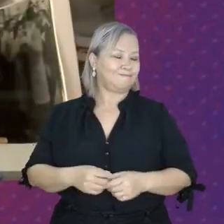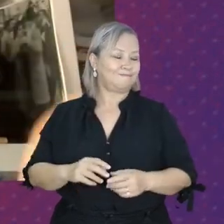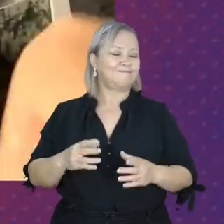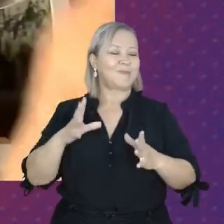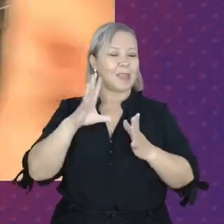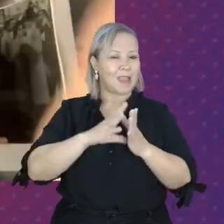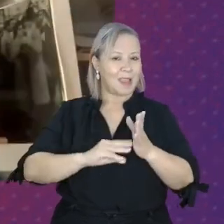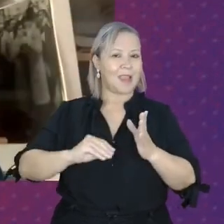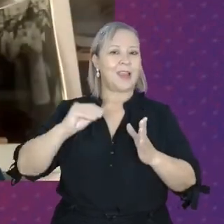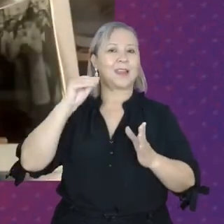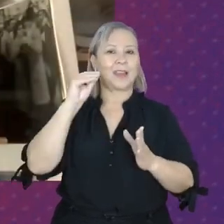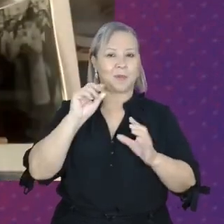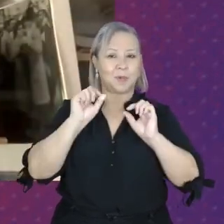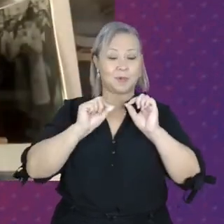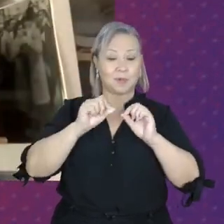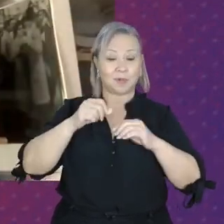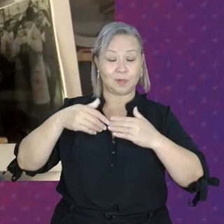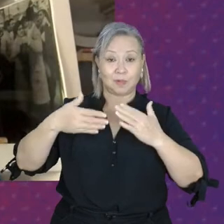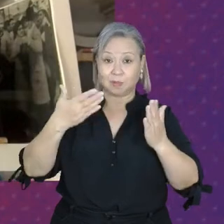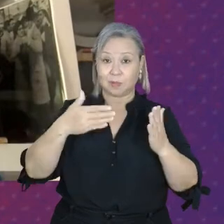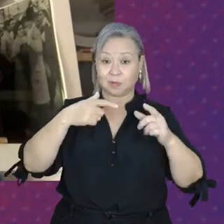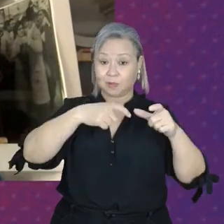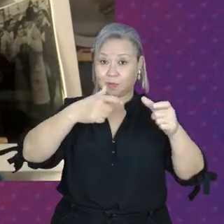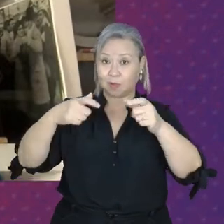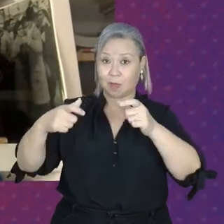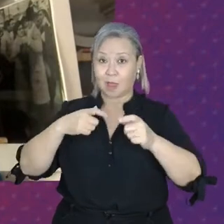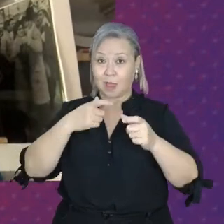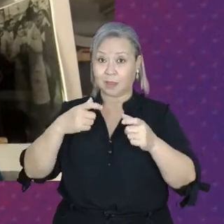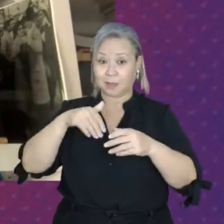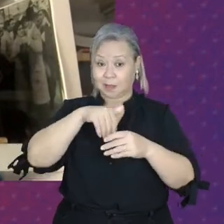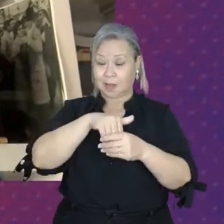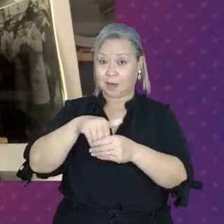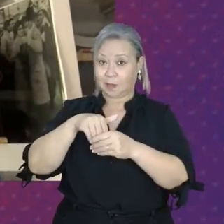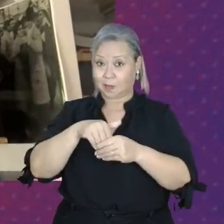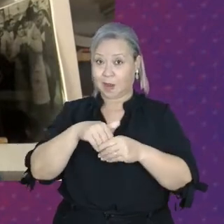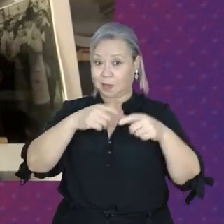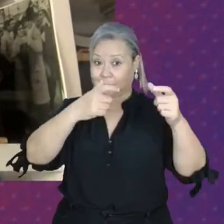nos seus guetos eleitorais